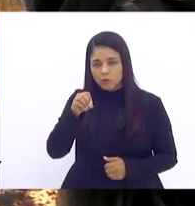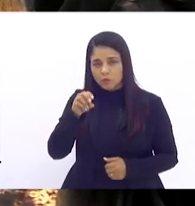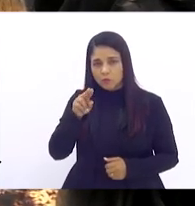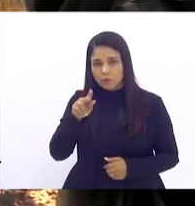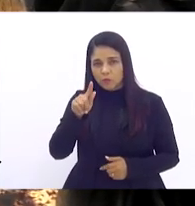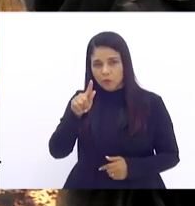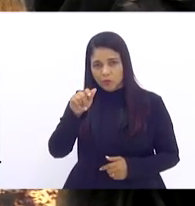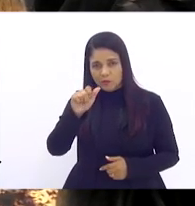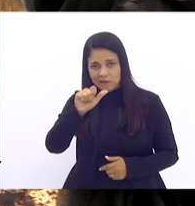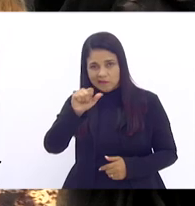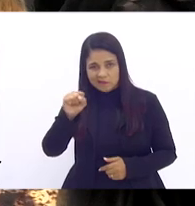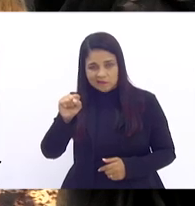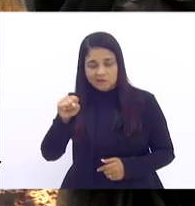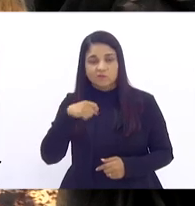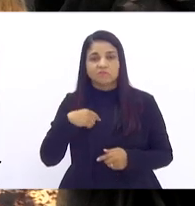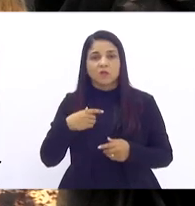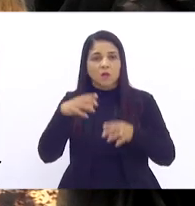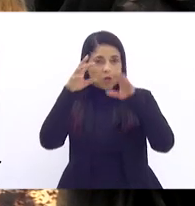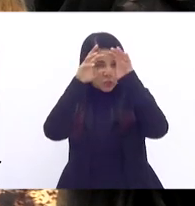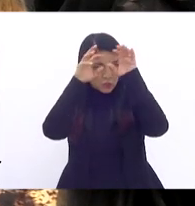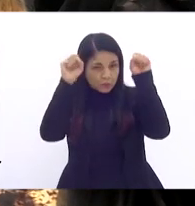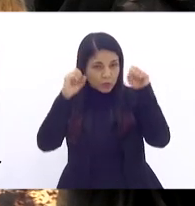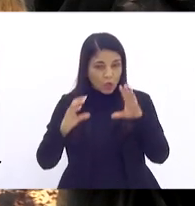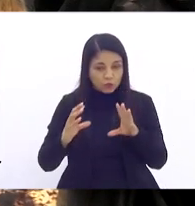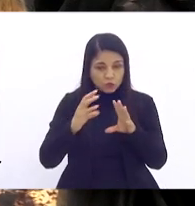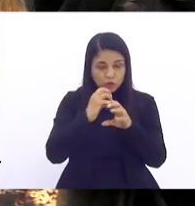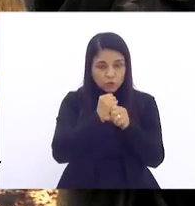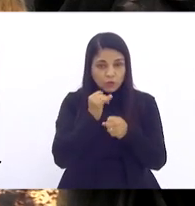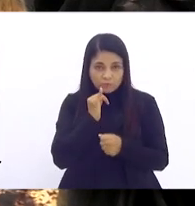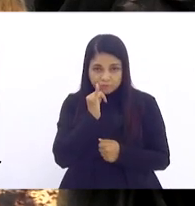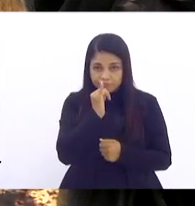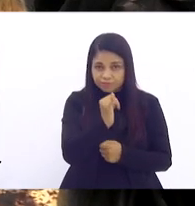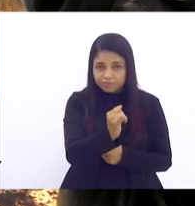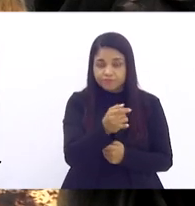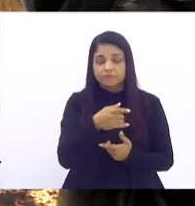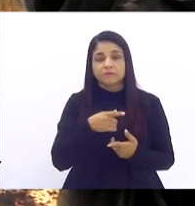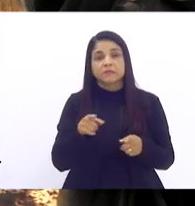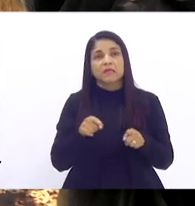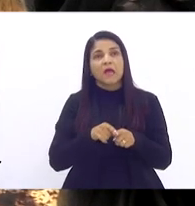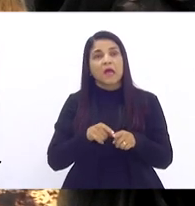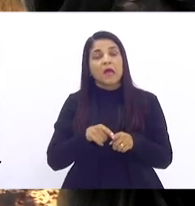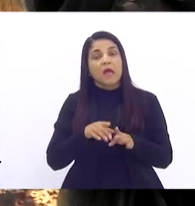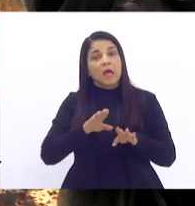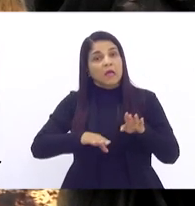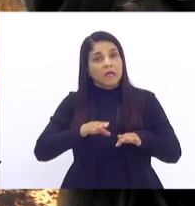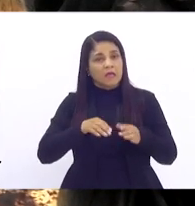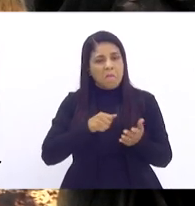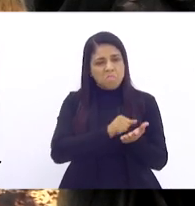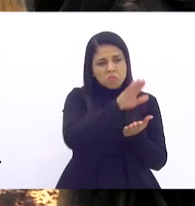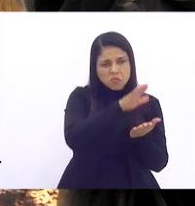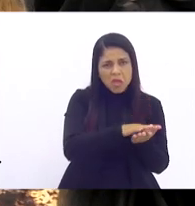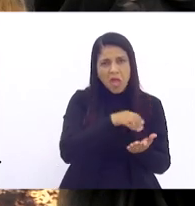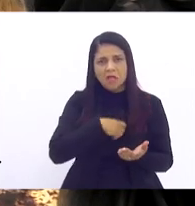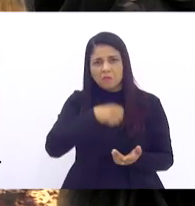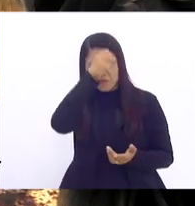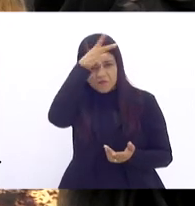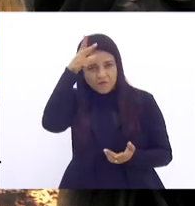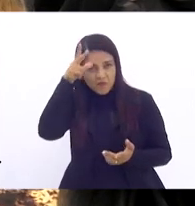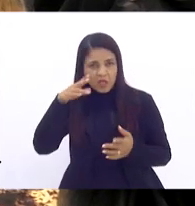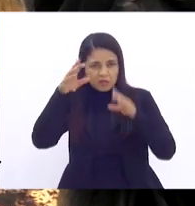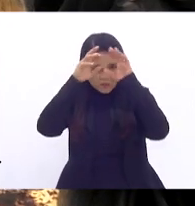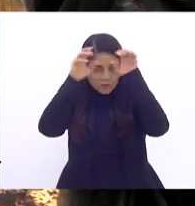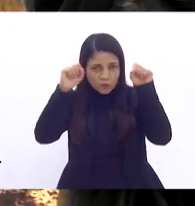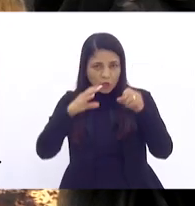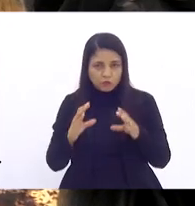levamos isso para o Tribunal de Contas eu acho que a maior contribuição dos tribunais de contas ficarem multando Prefeito e que por